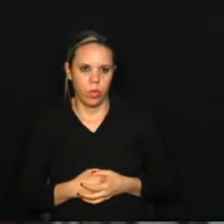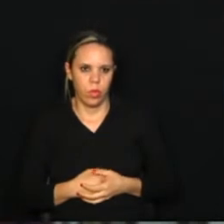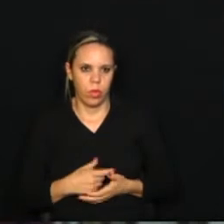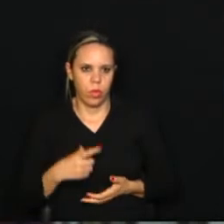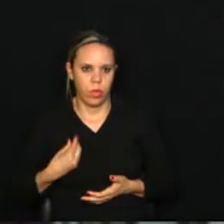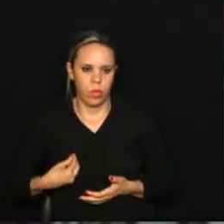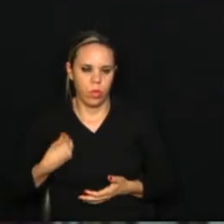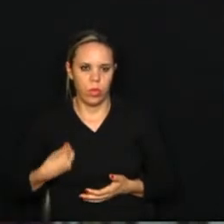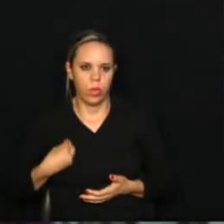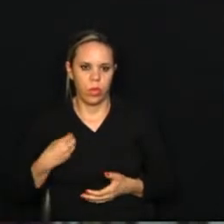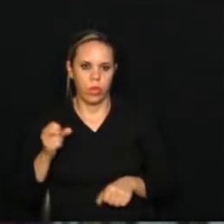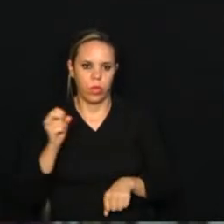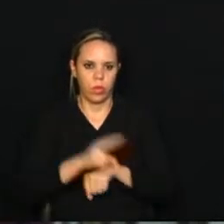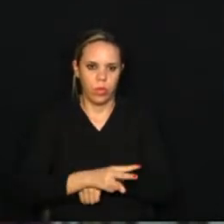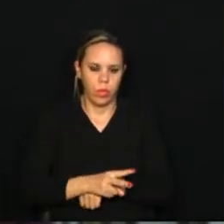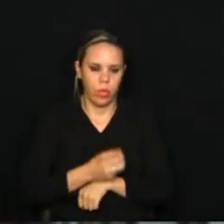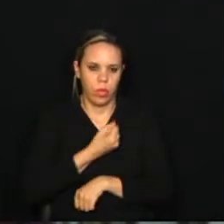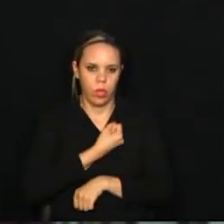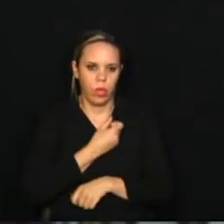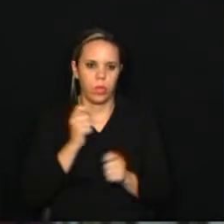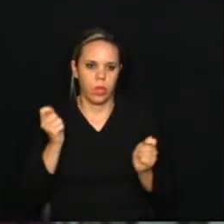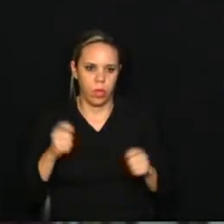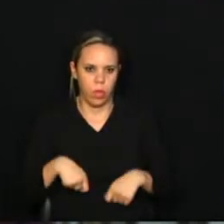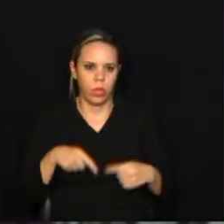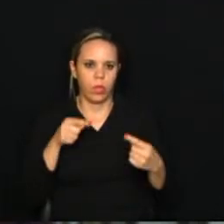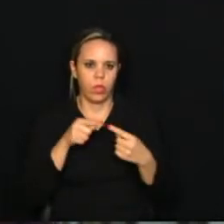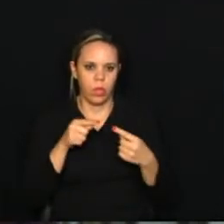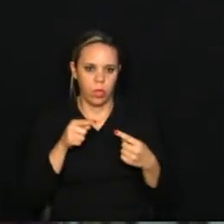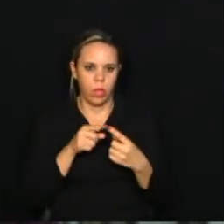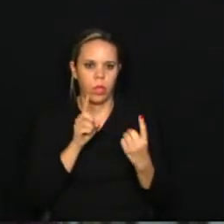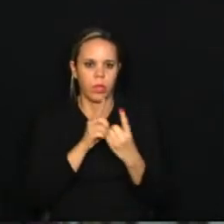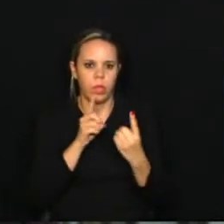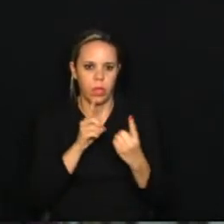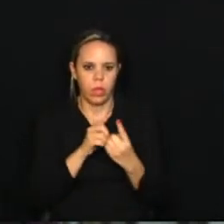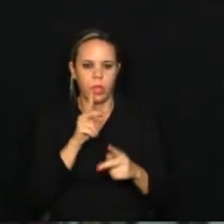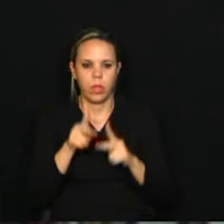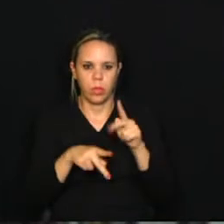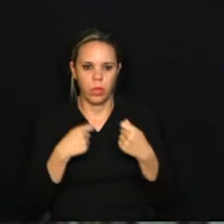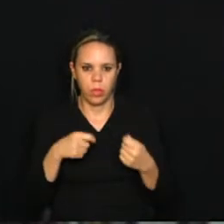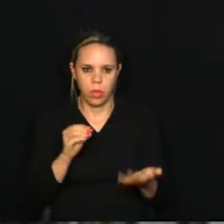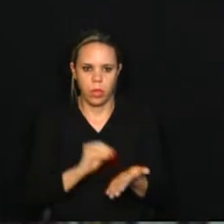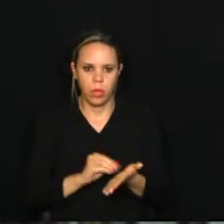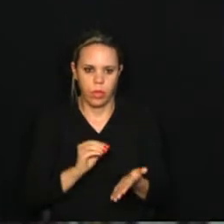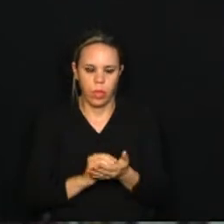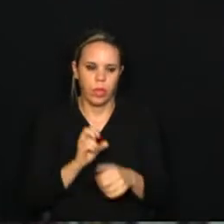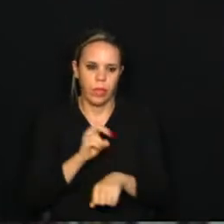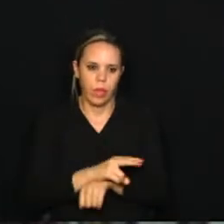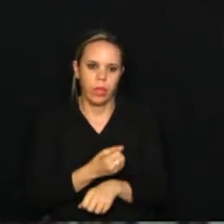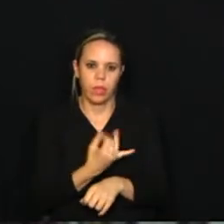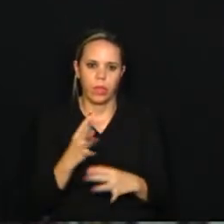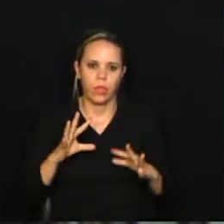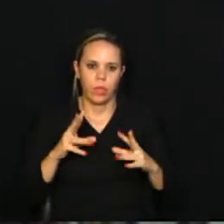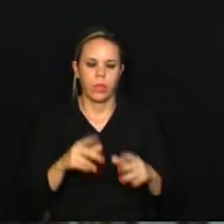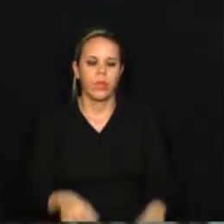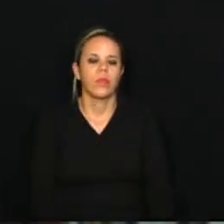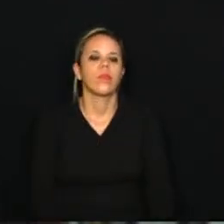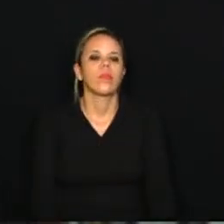existam vagas em números suficientes para todas as demandas, né?